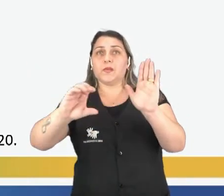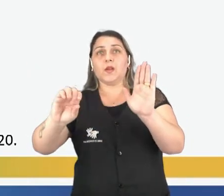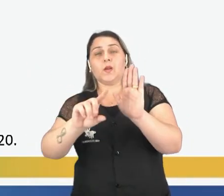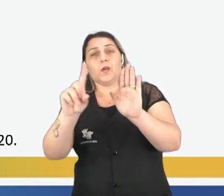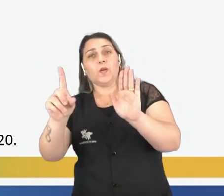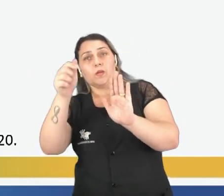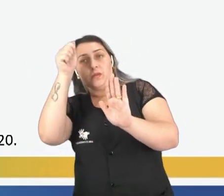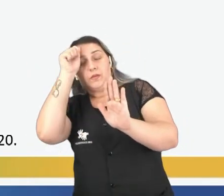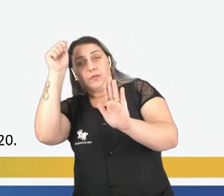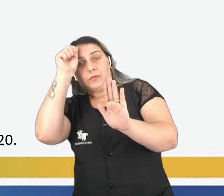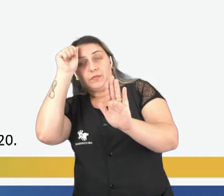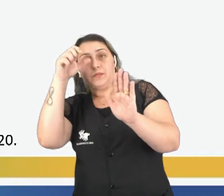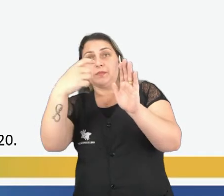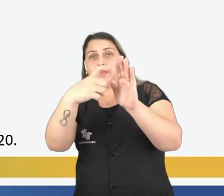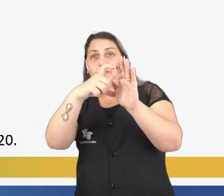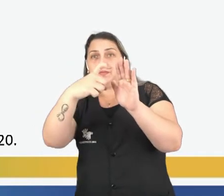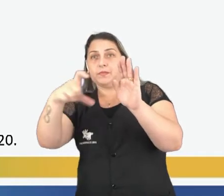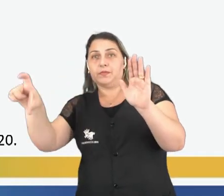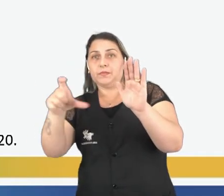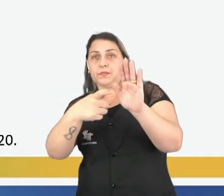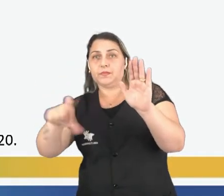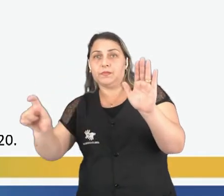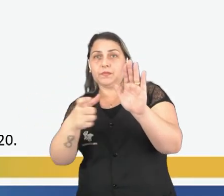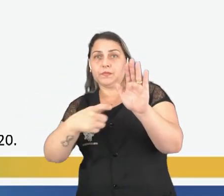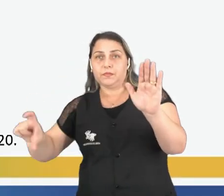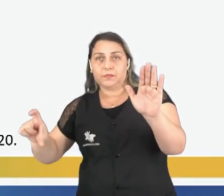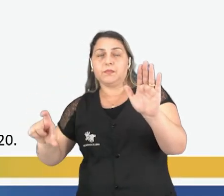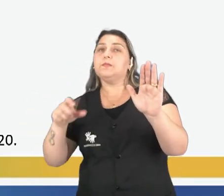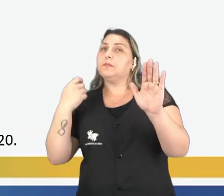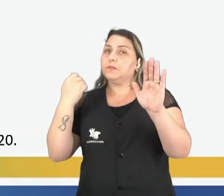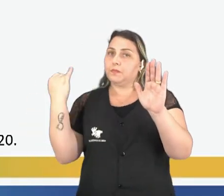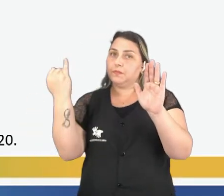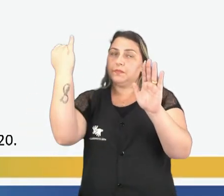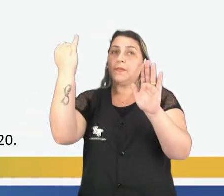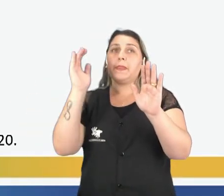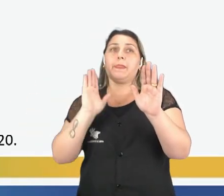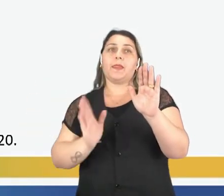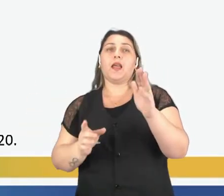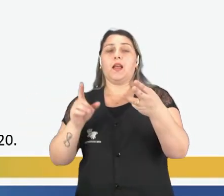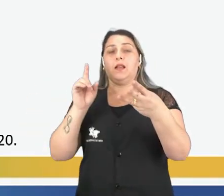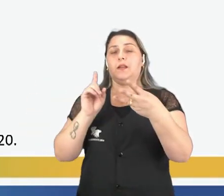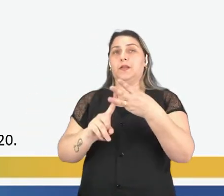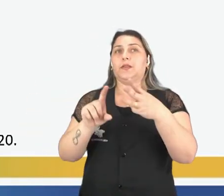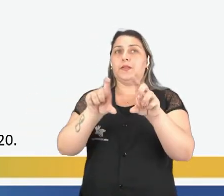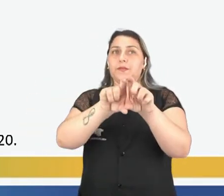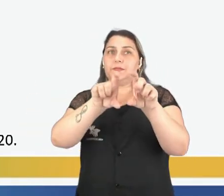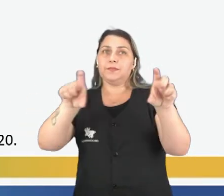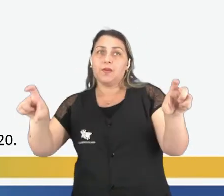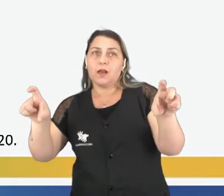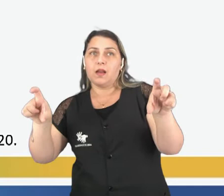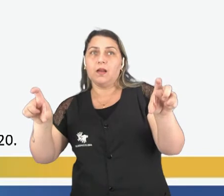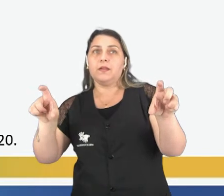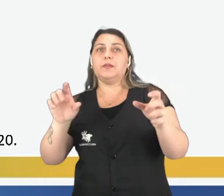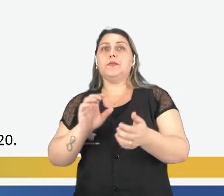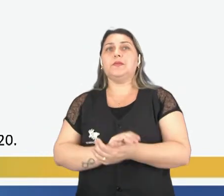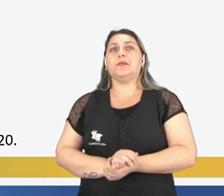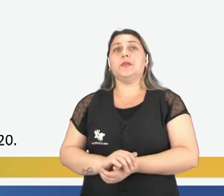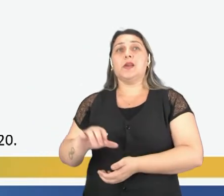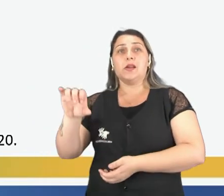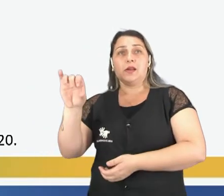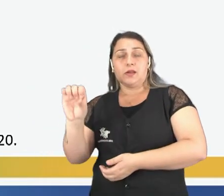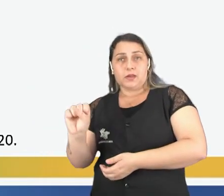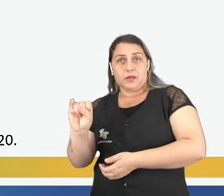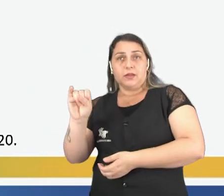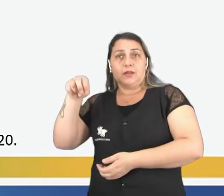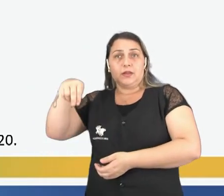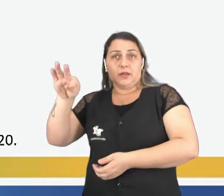obra. É importante você colocar os capítulos e as partes da obra aí. Já no terceiro parágrafo, olha o que ele propõe aí, ó.